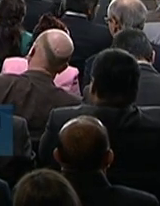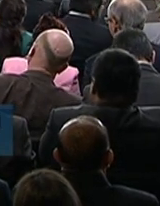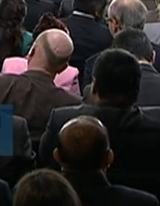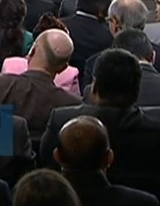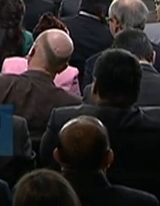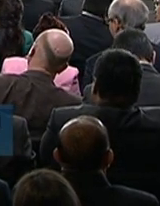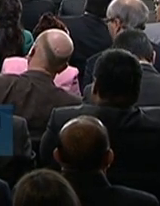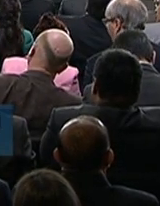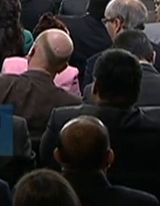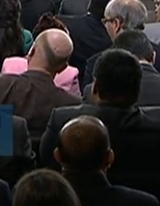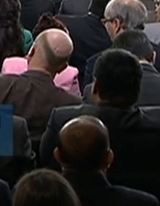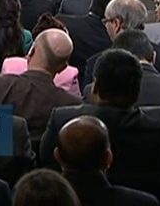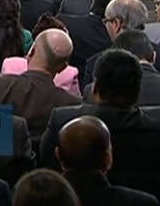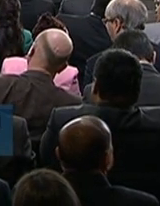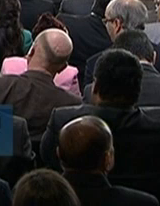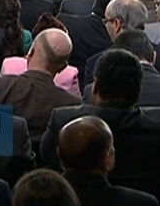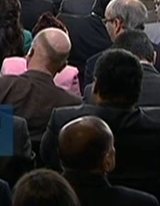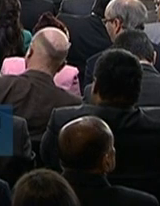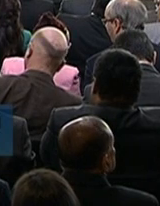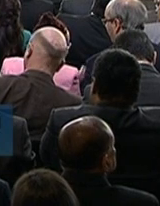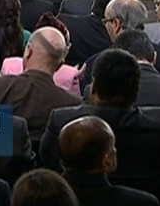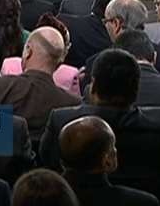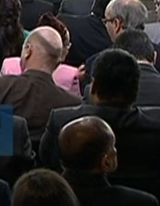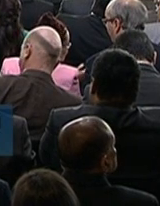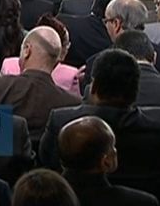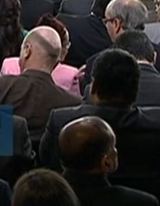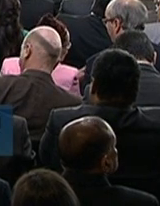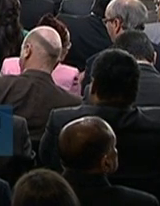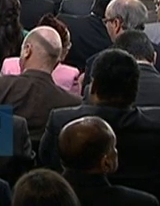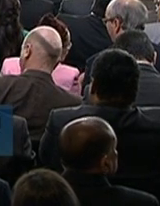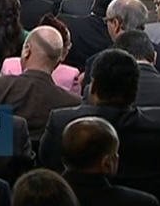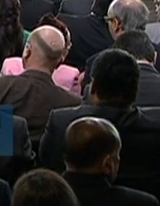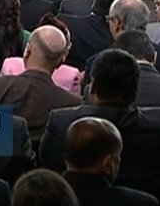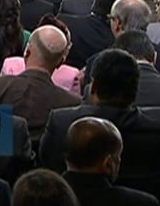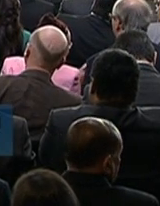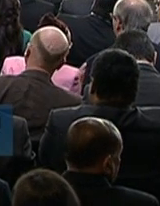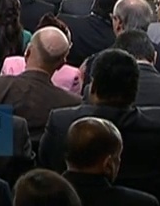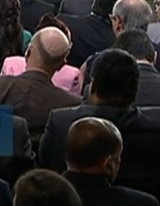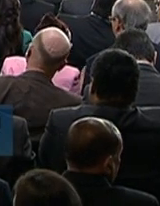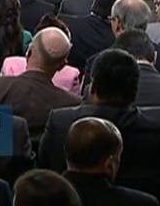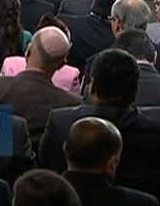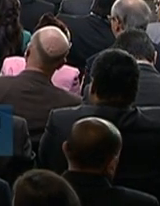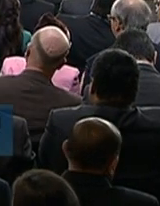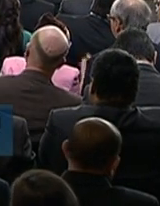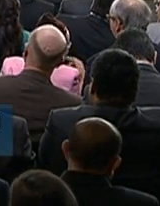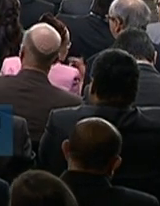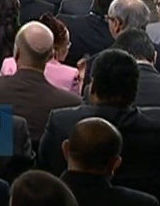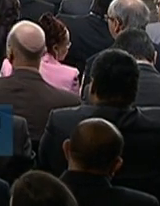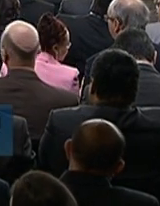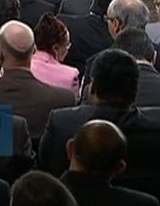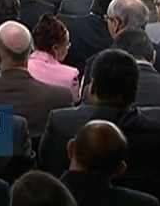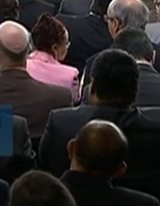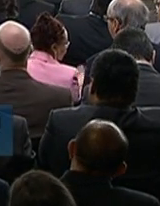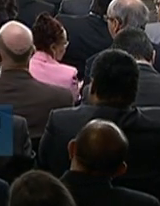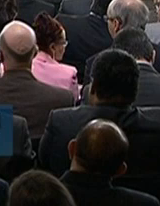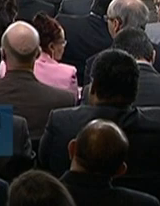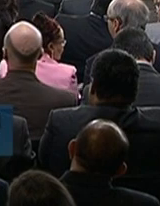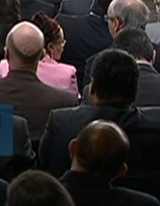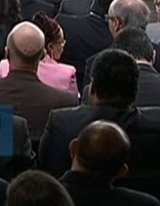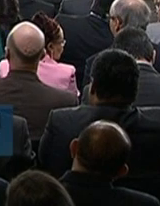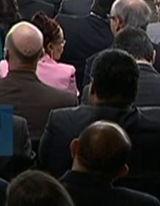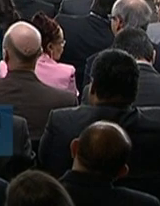dos mais médicos, mesmo porque são eles que estão mais próximos à população do nosso